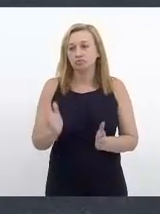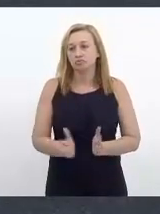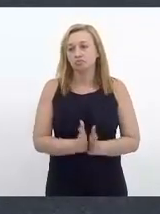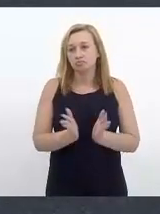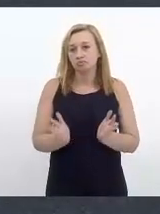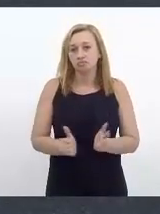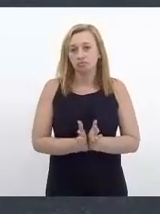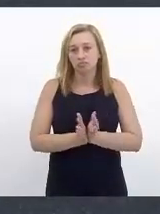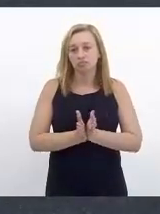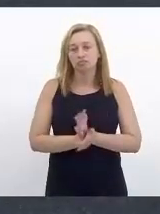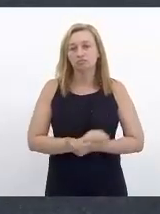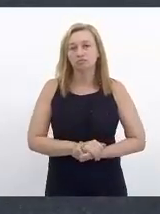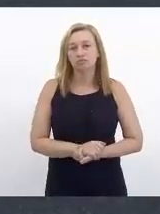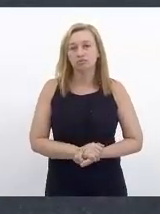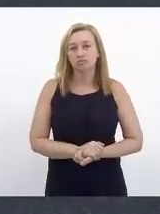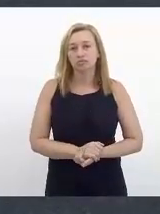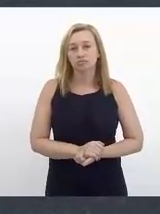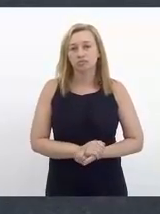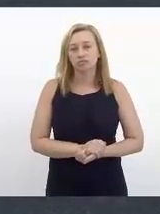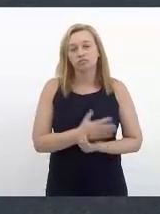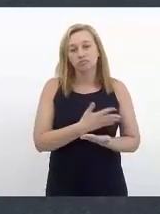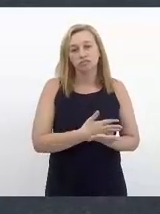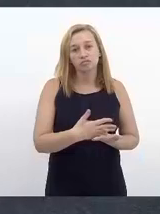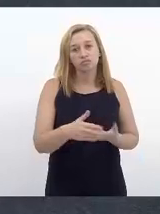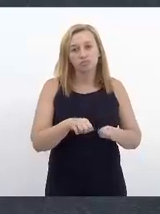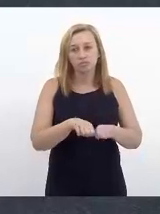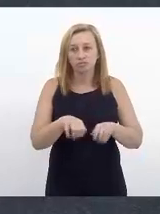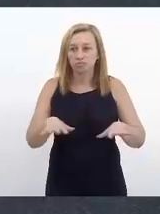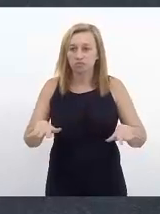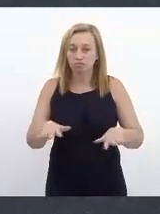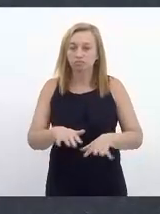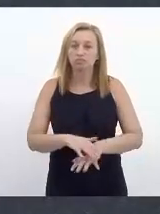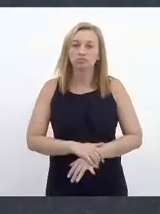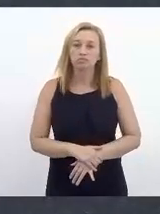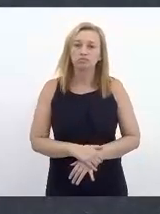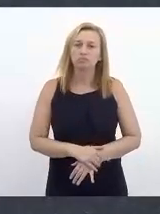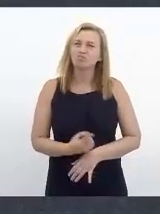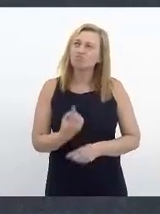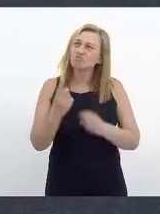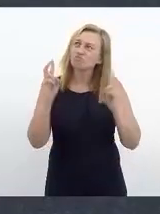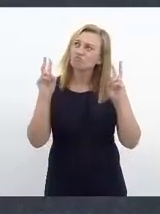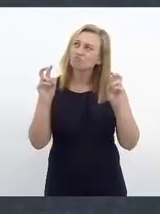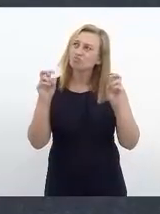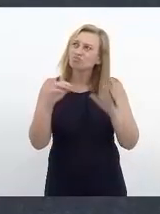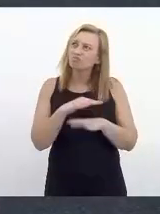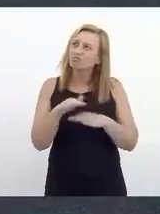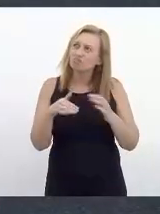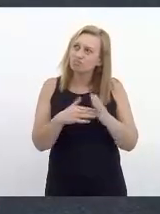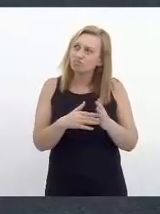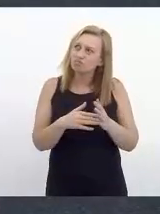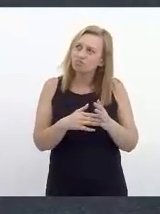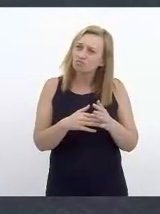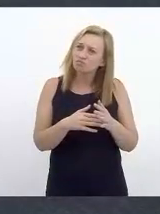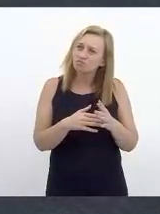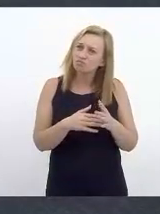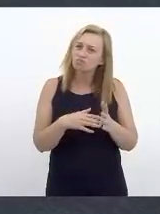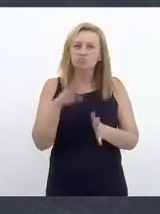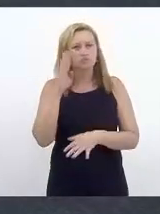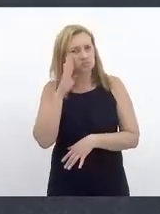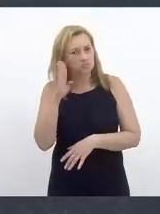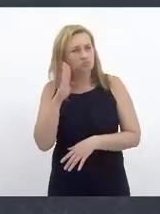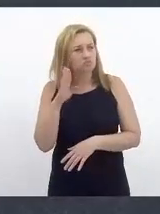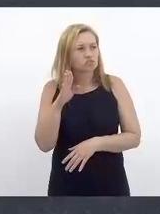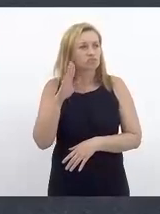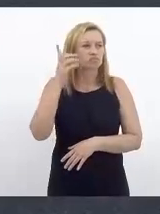pobreza. E desde o início da pandemia, uma das questões que todos, praticamente todos, mas principalmente